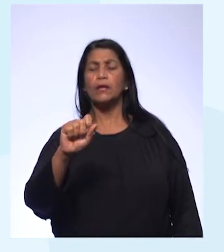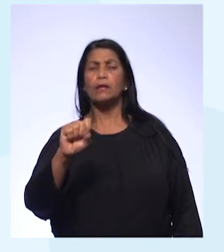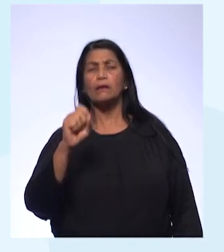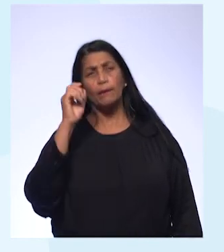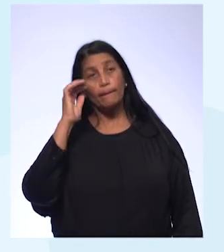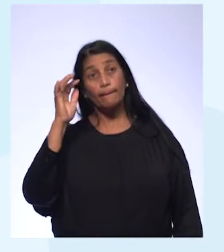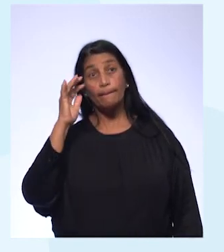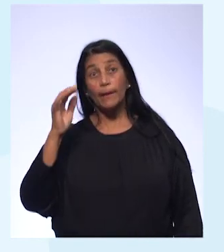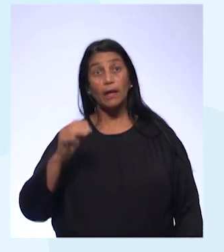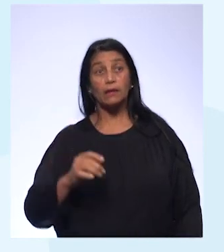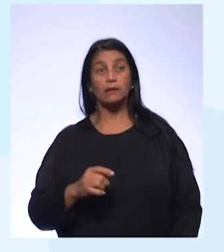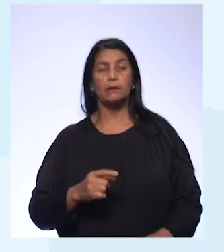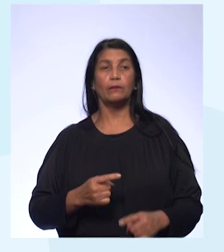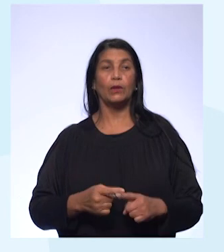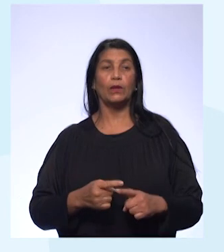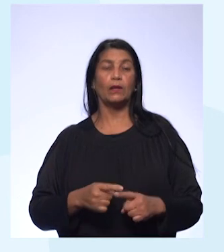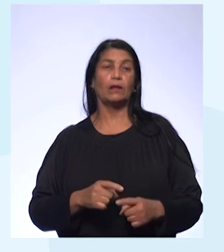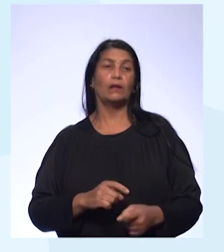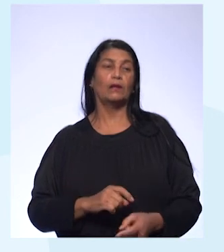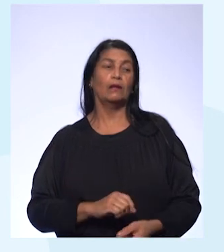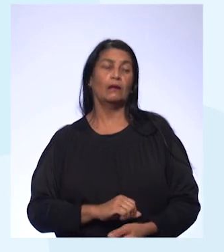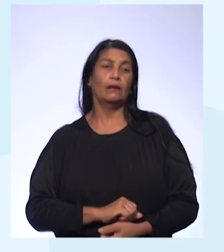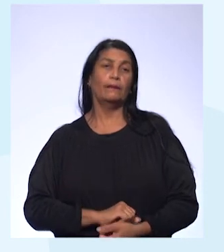a gente volta.